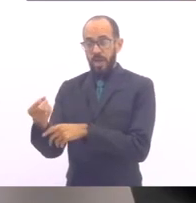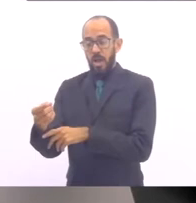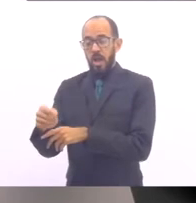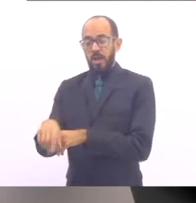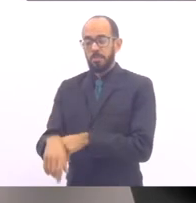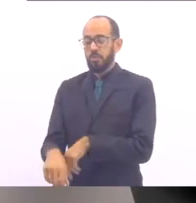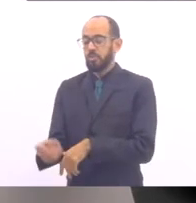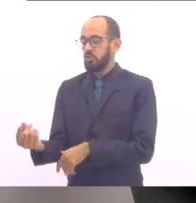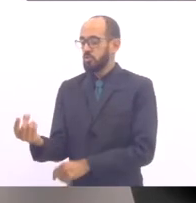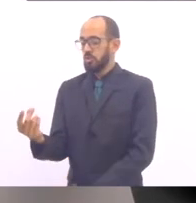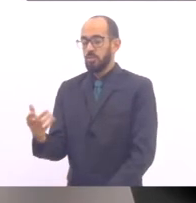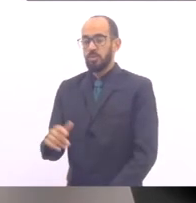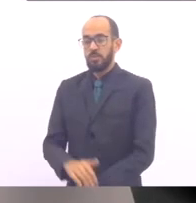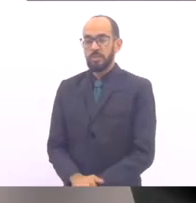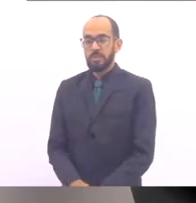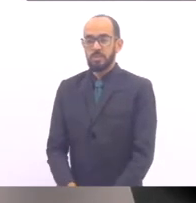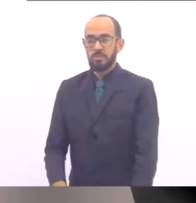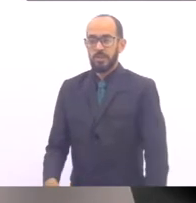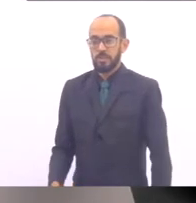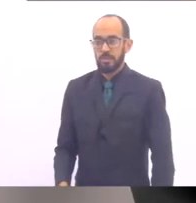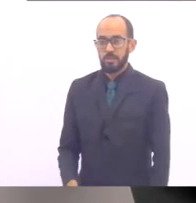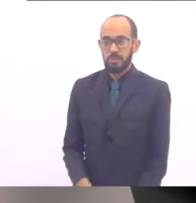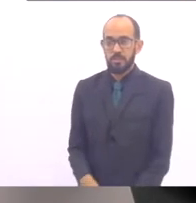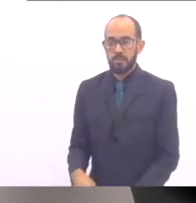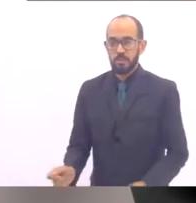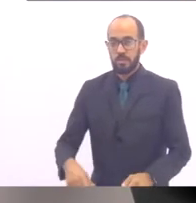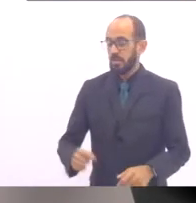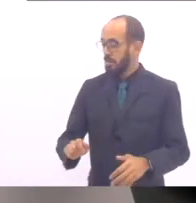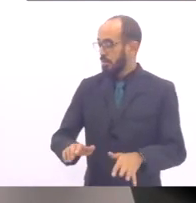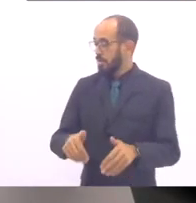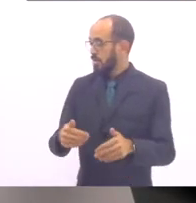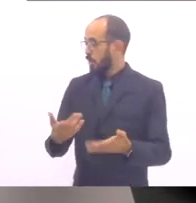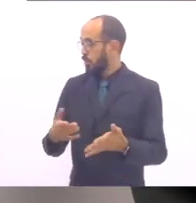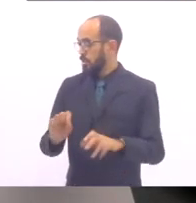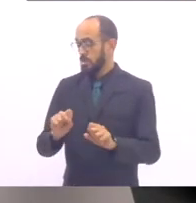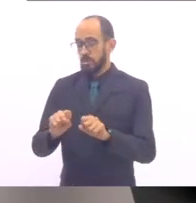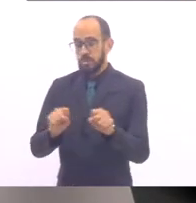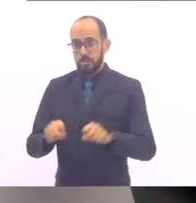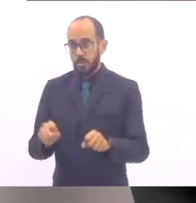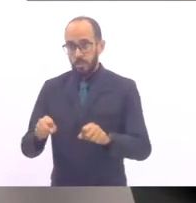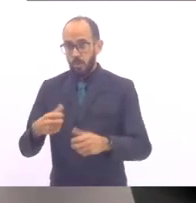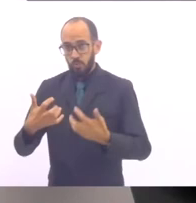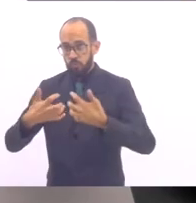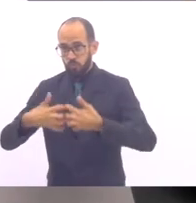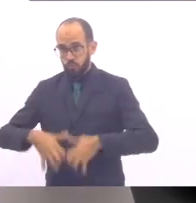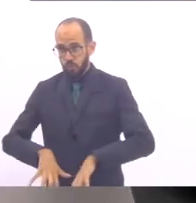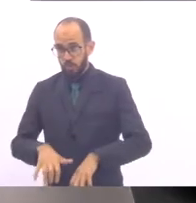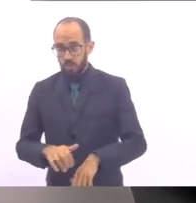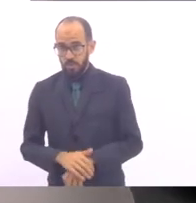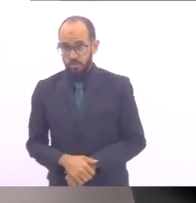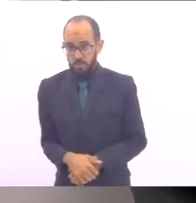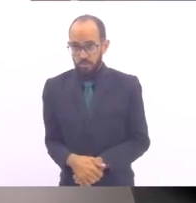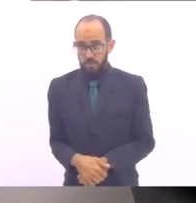Fazenda, esse sistema não vai funcionar. E, aí, e só complementando... Que não